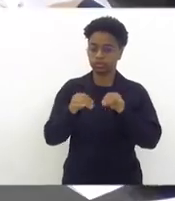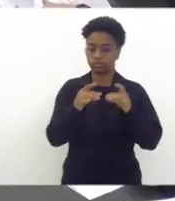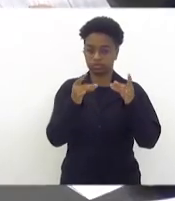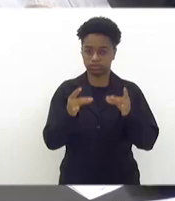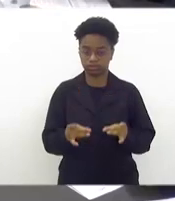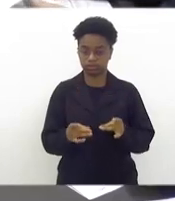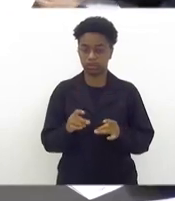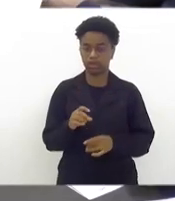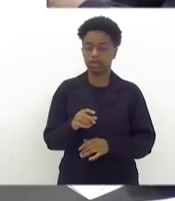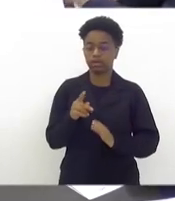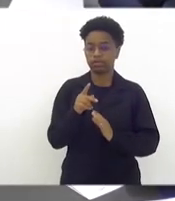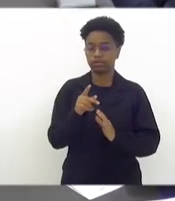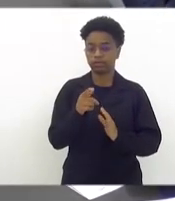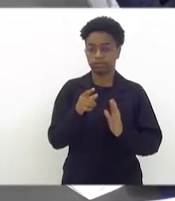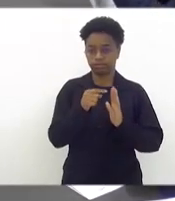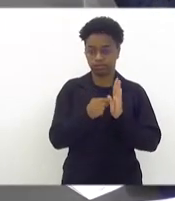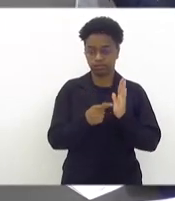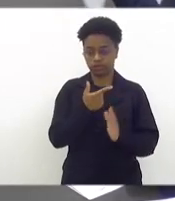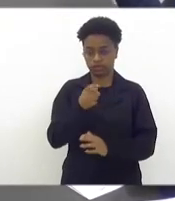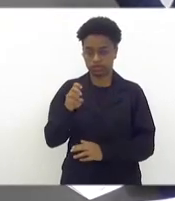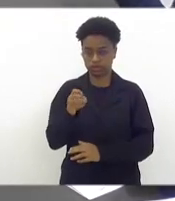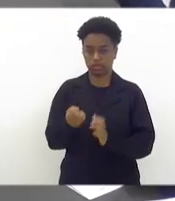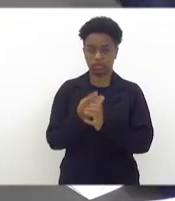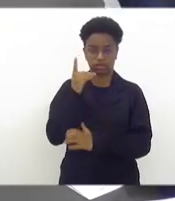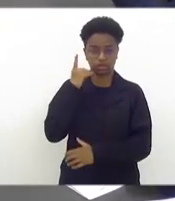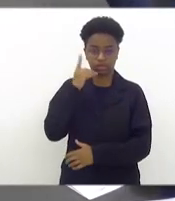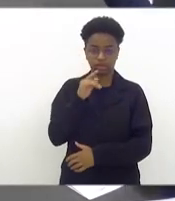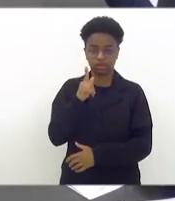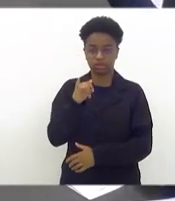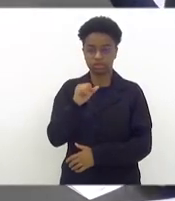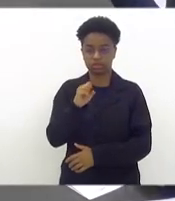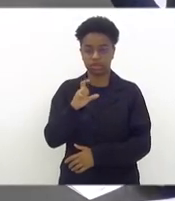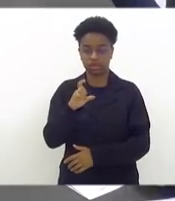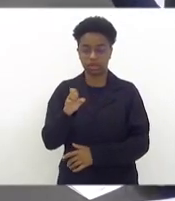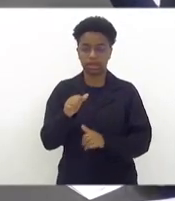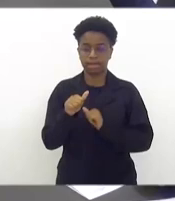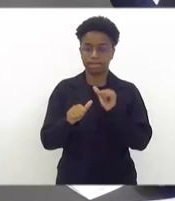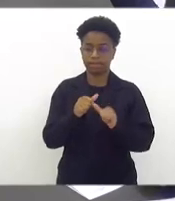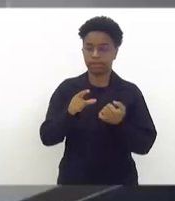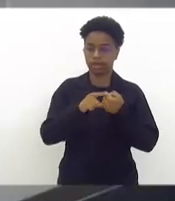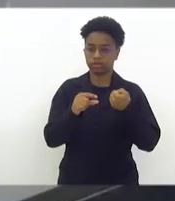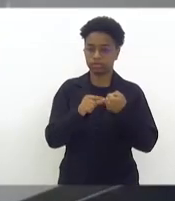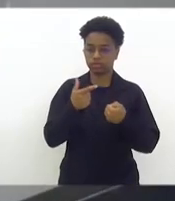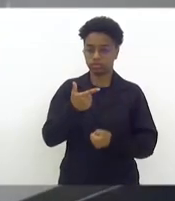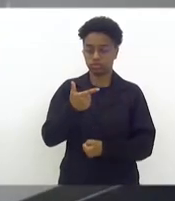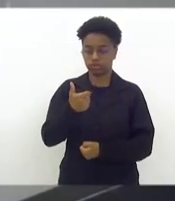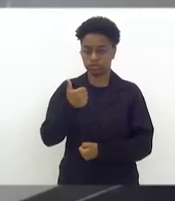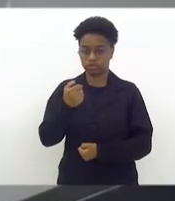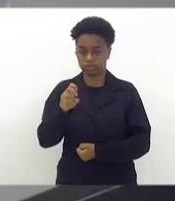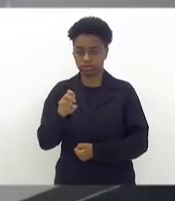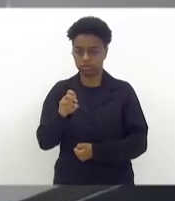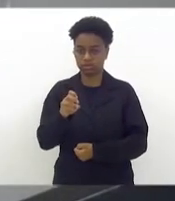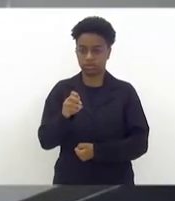PL 575 de 23, de autoria da deputada Gisele Monteiro, que modifica o artigo 215 do Decreto-Lei número 5,